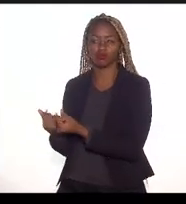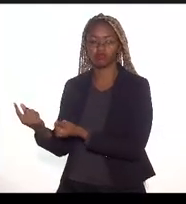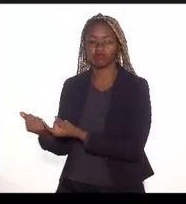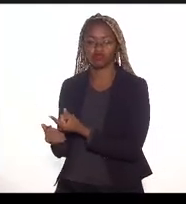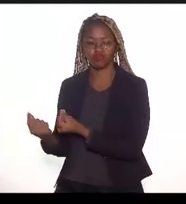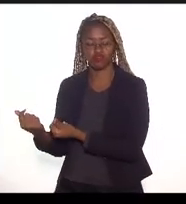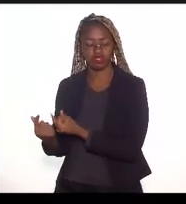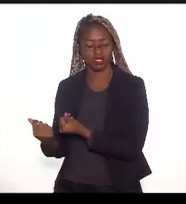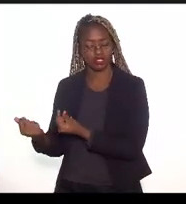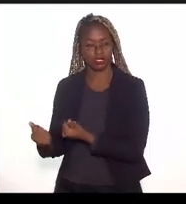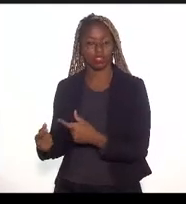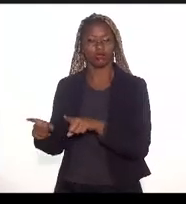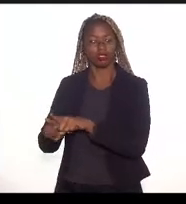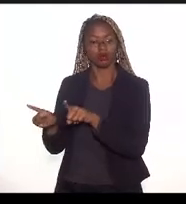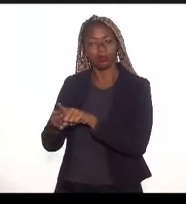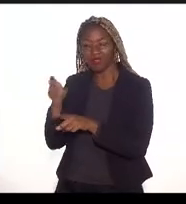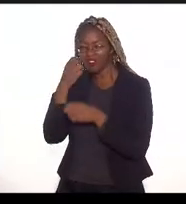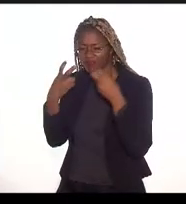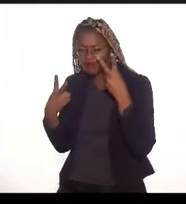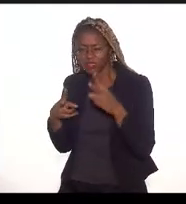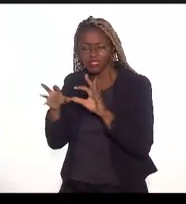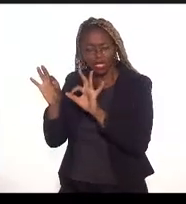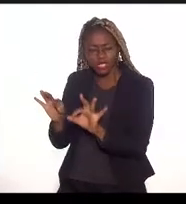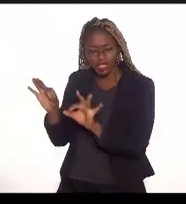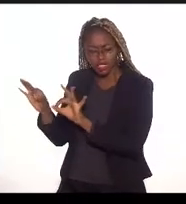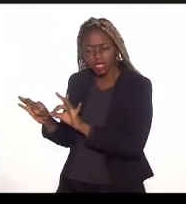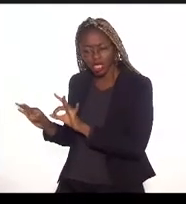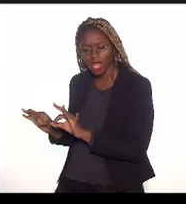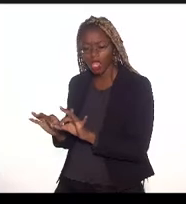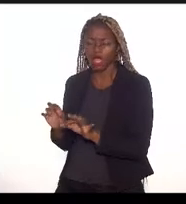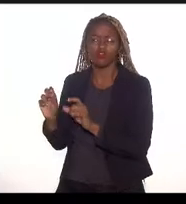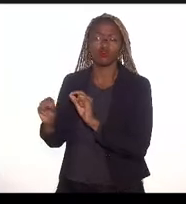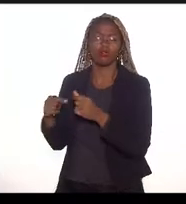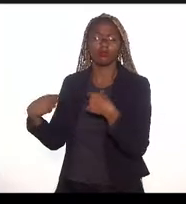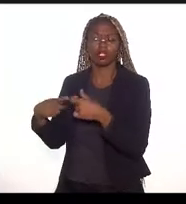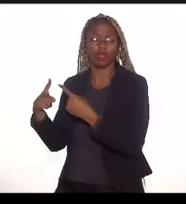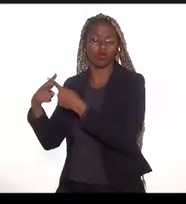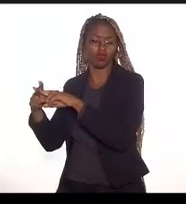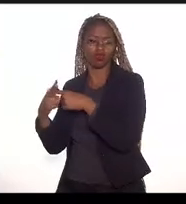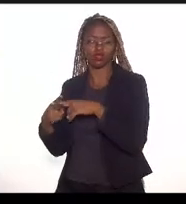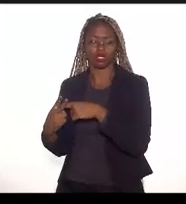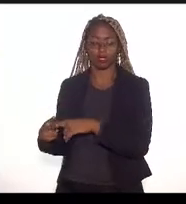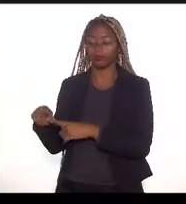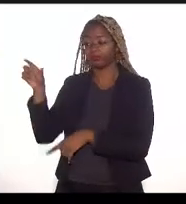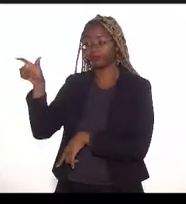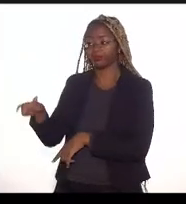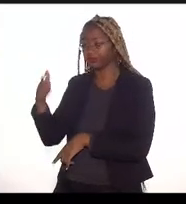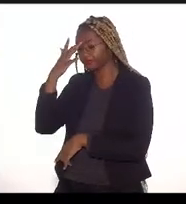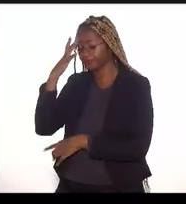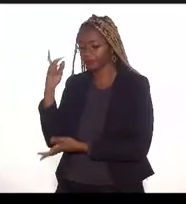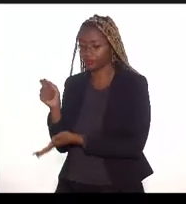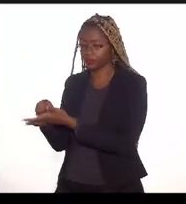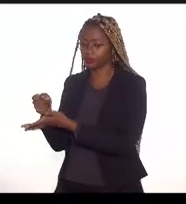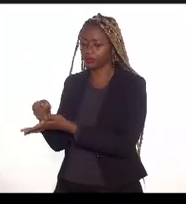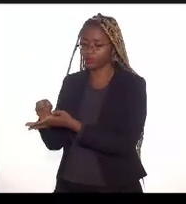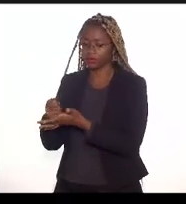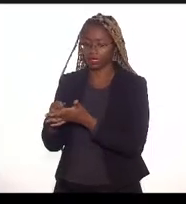para saber a sua regularidade enquanto contribuinte do Estado do Rio de Janeiro e a sua regularidade